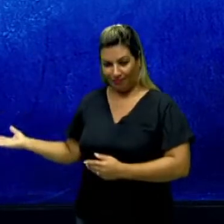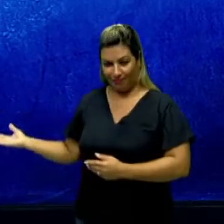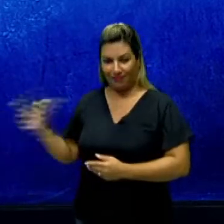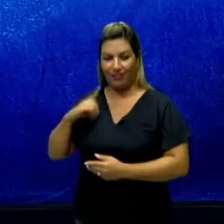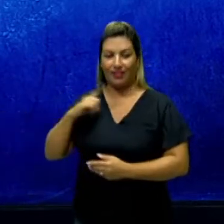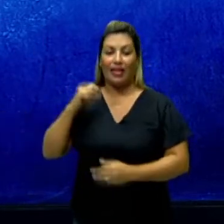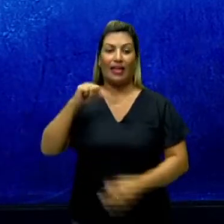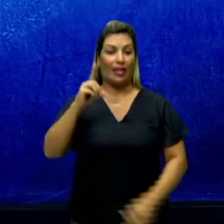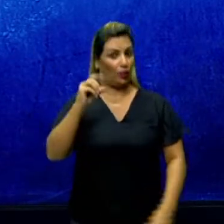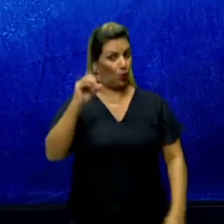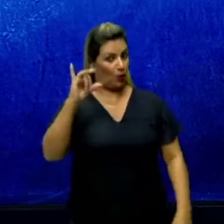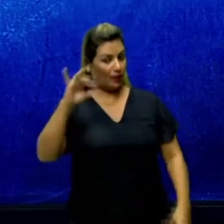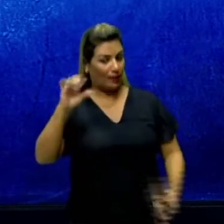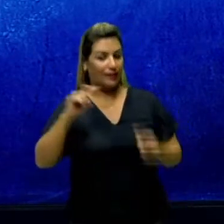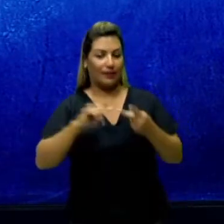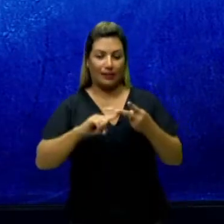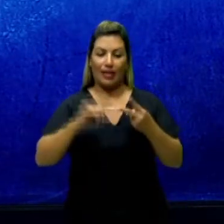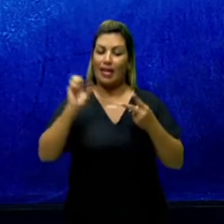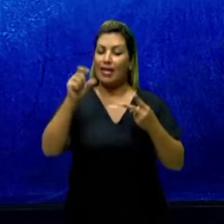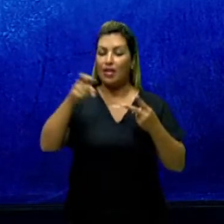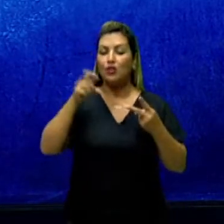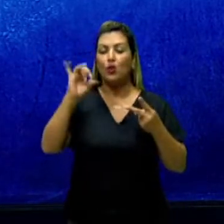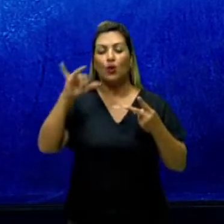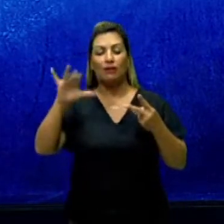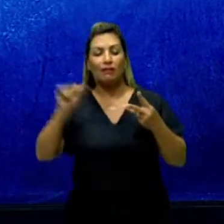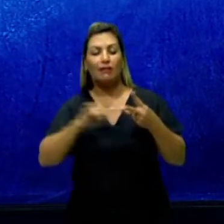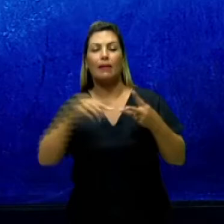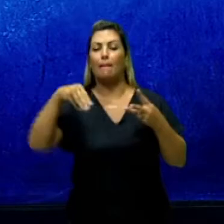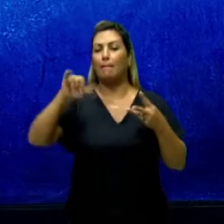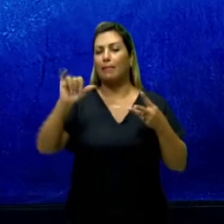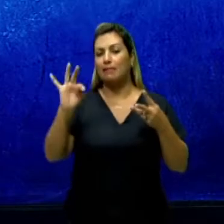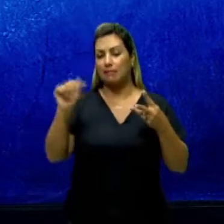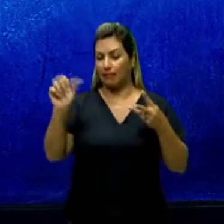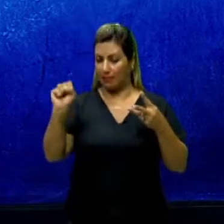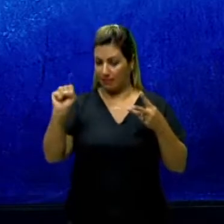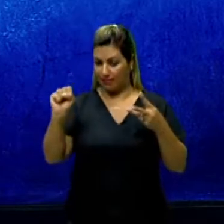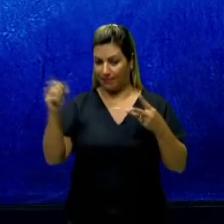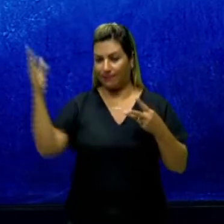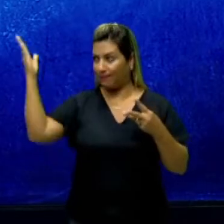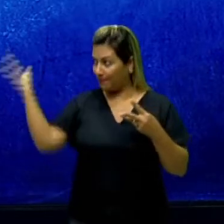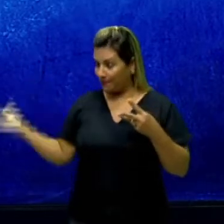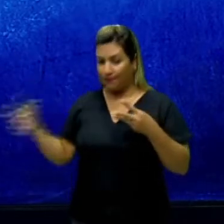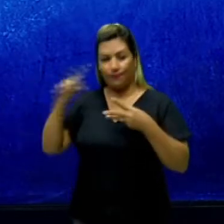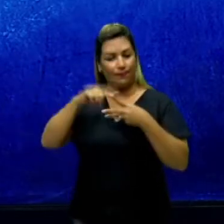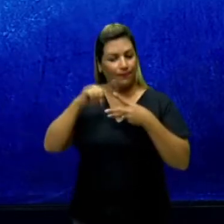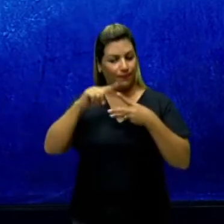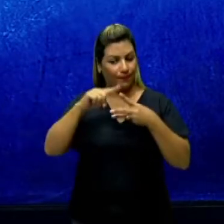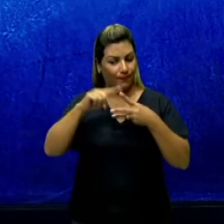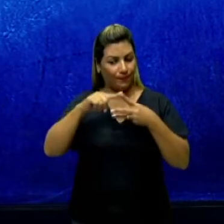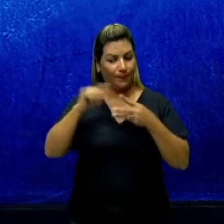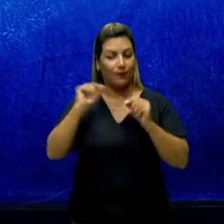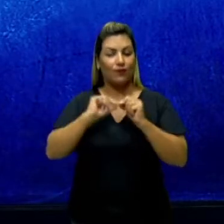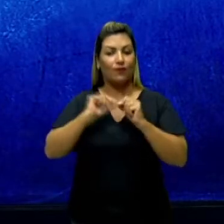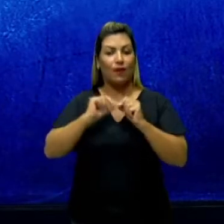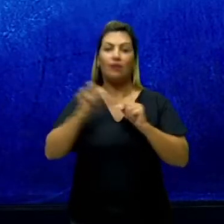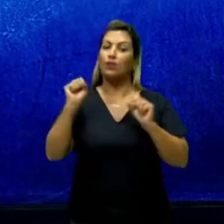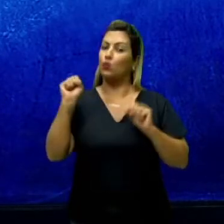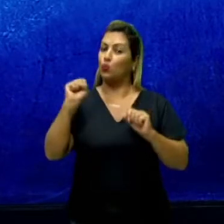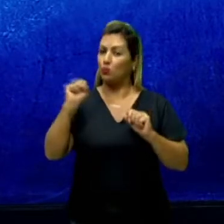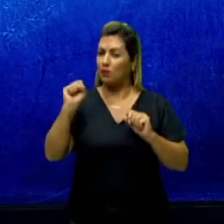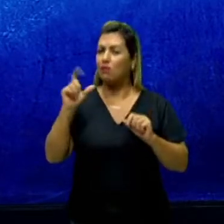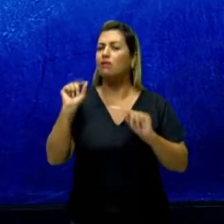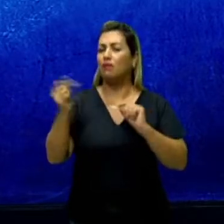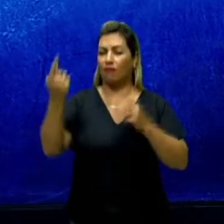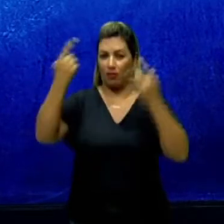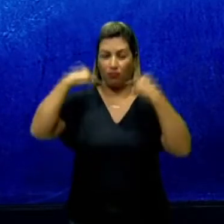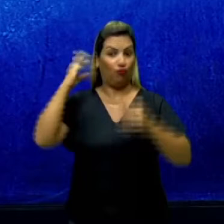temos glândulas endócrinas, exócrinas e mistas. As glândulas endócrinas produzem substâncias que vão direto